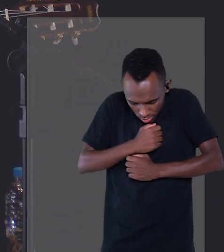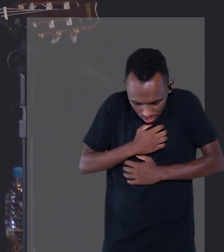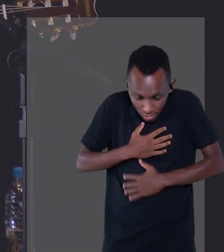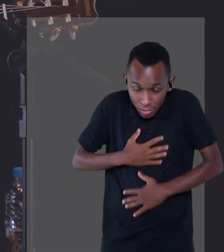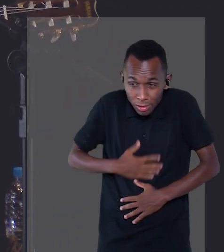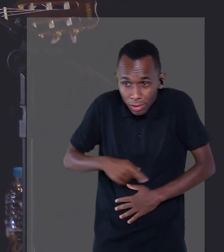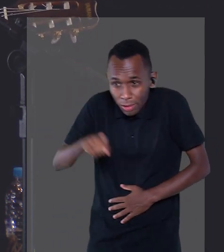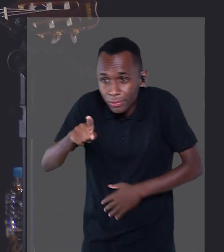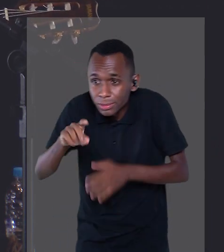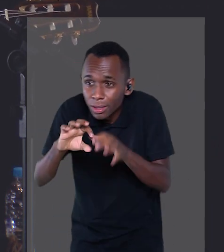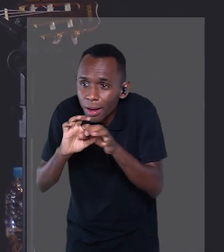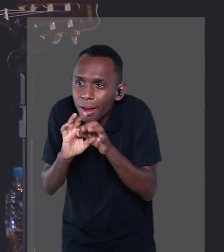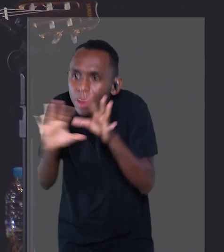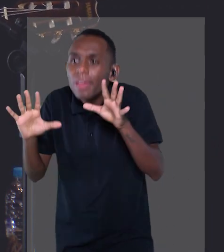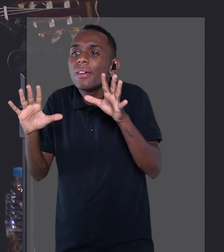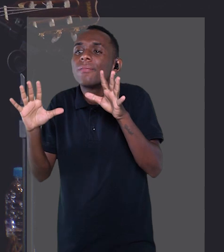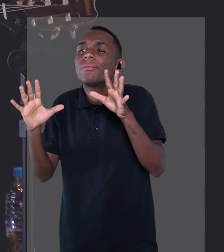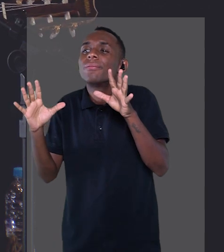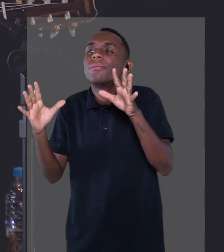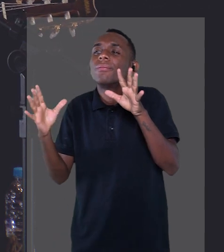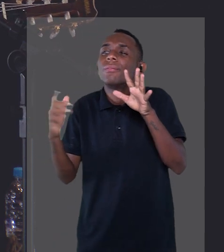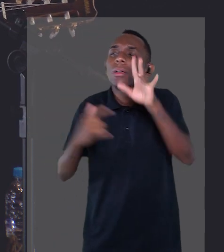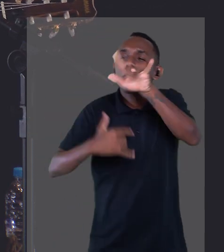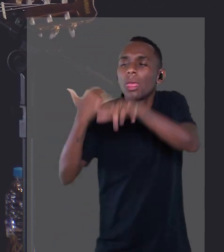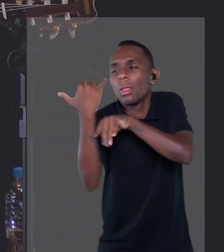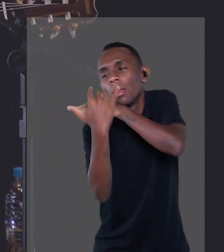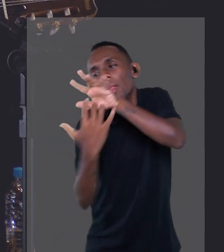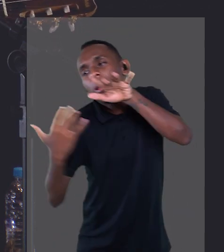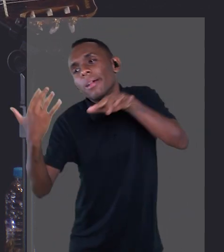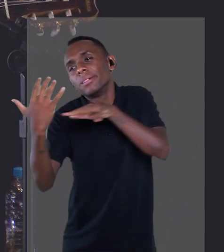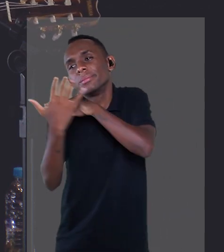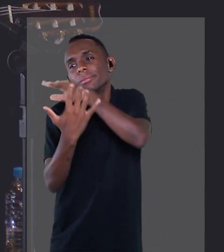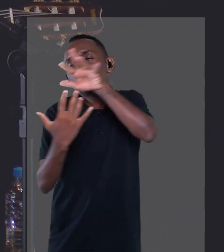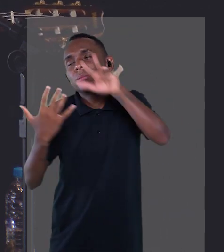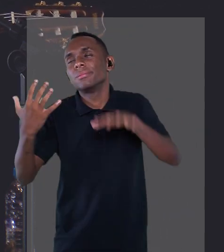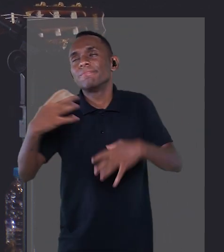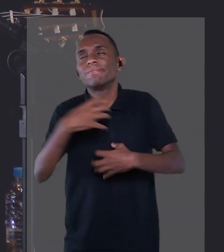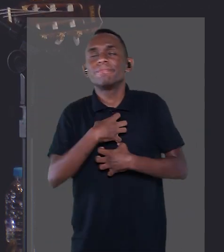deixa eu me perder na imensidão?